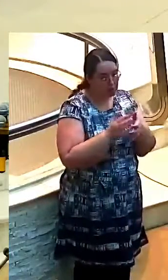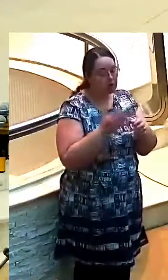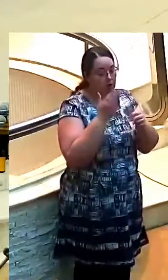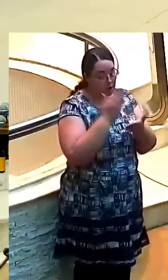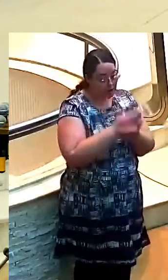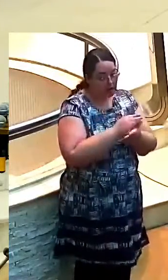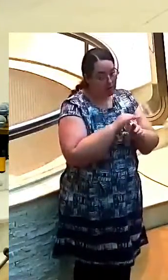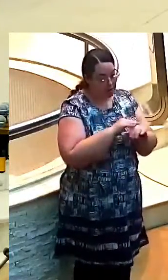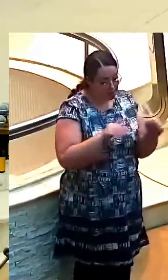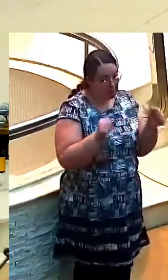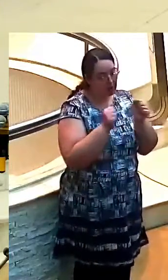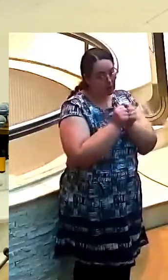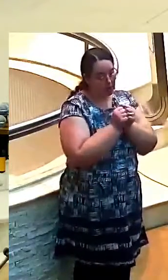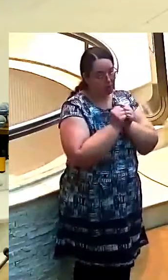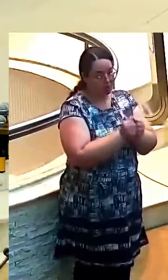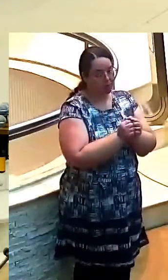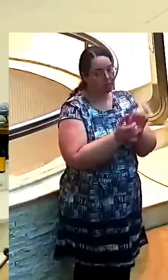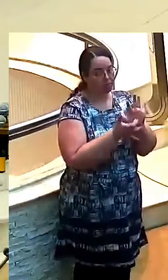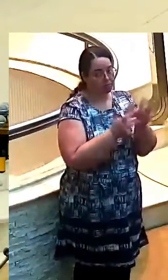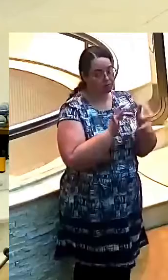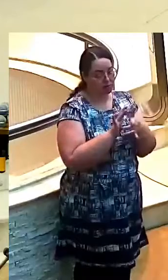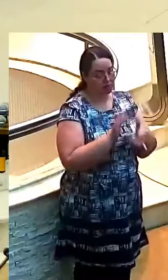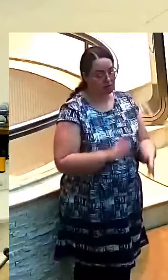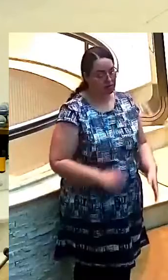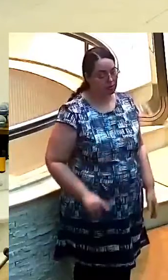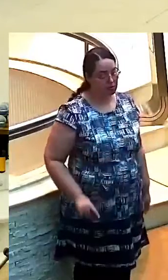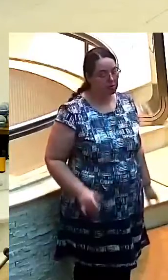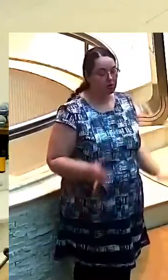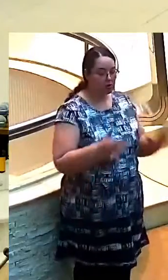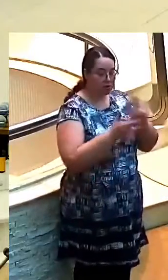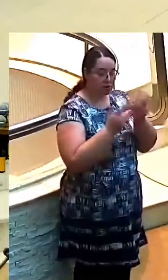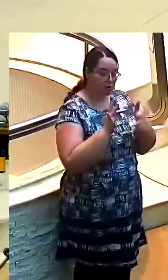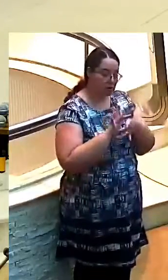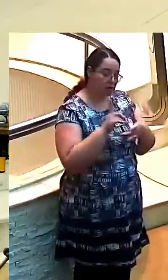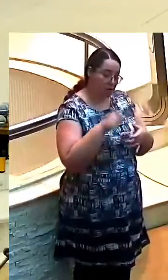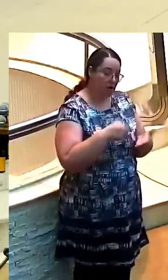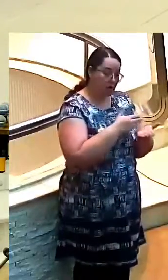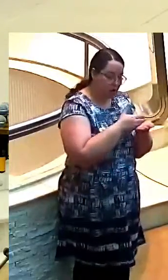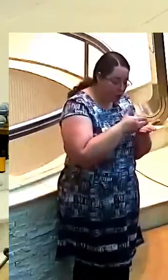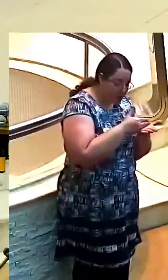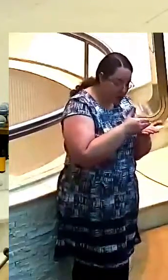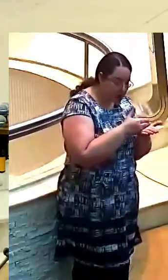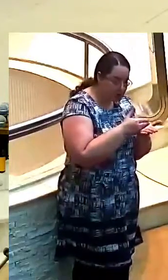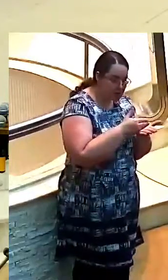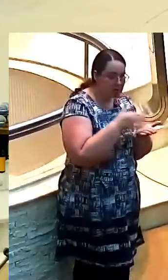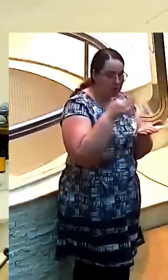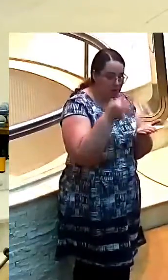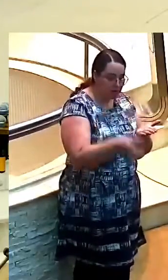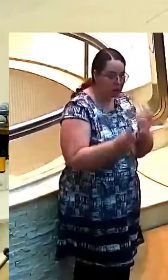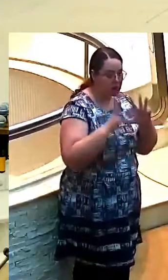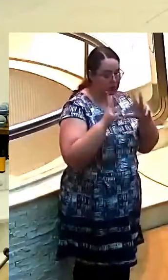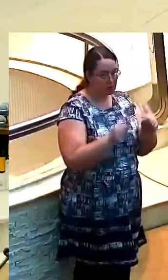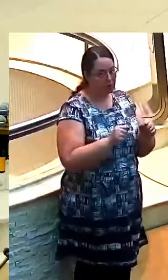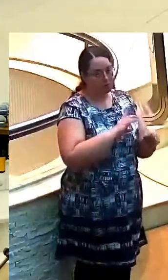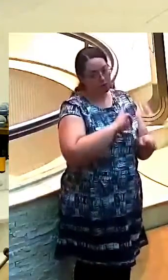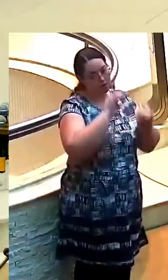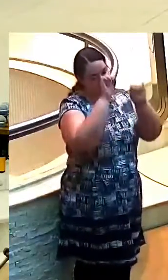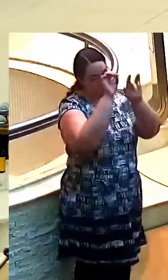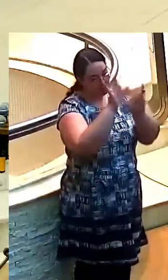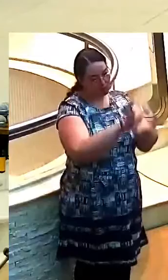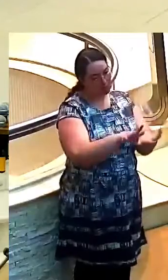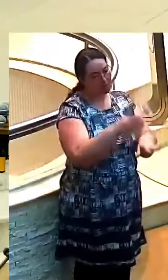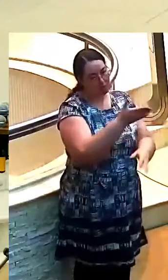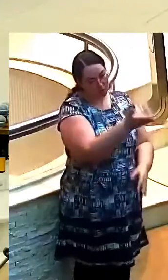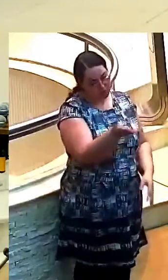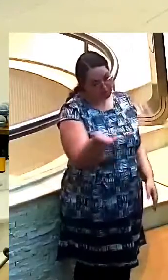começa, e termina, ele é o princípio, e o fim de todas as coisas, que Deus abençoe vocês, e que a